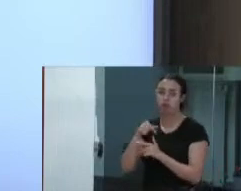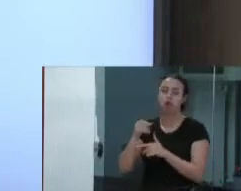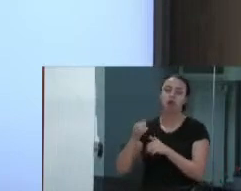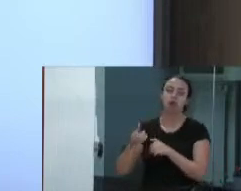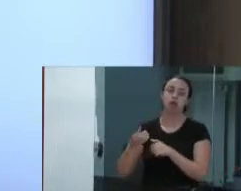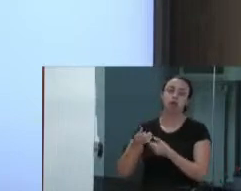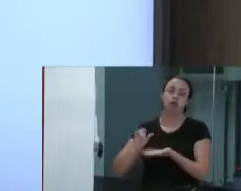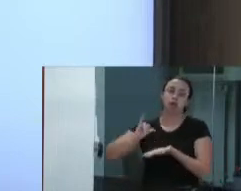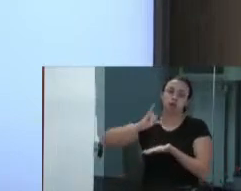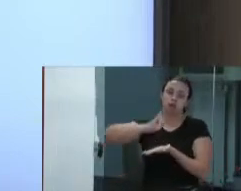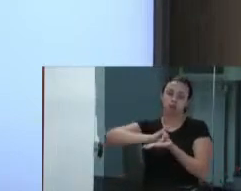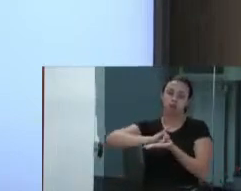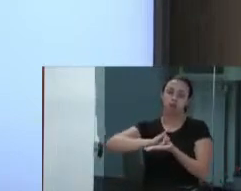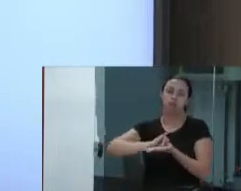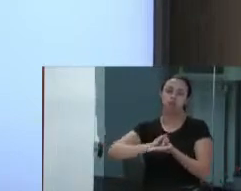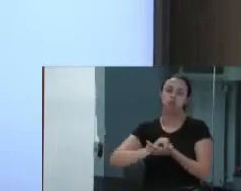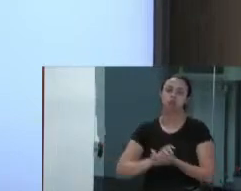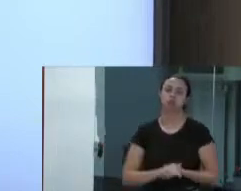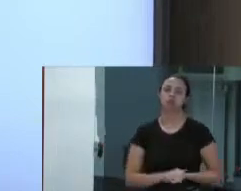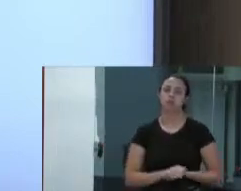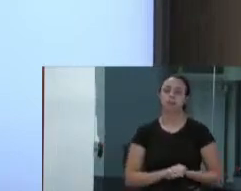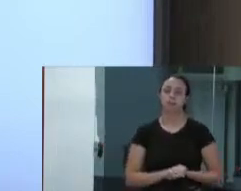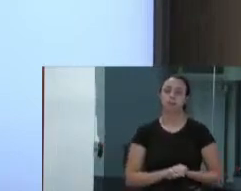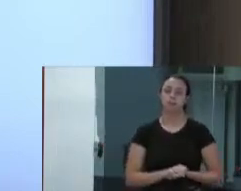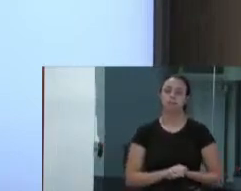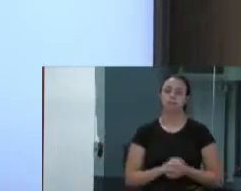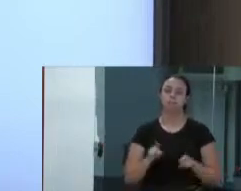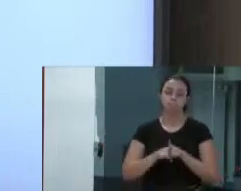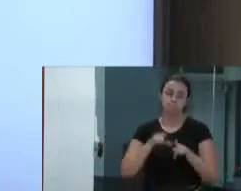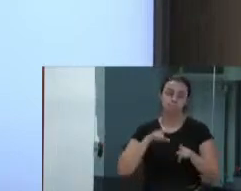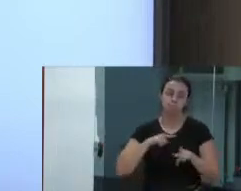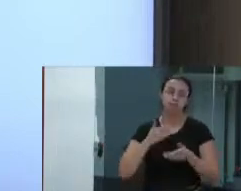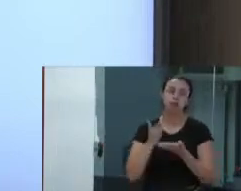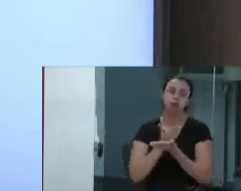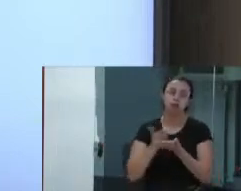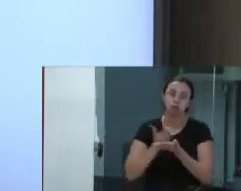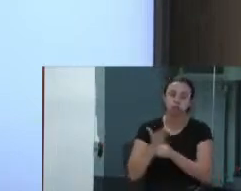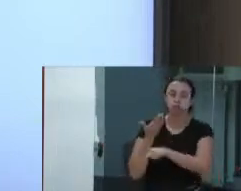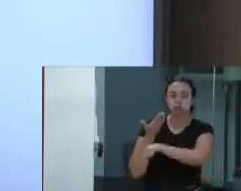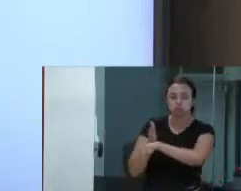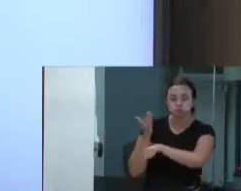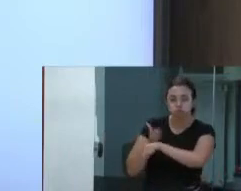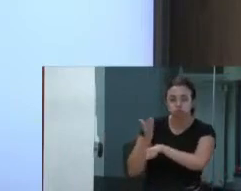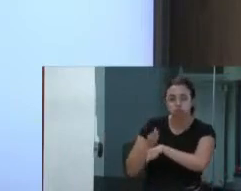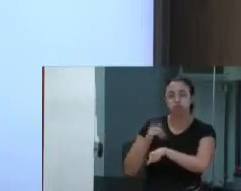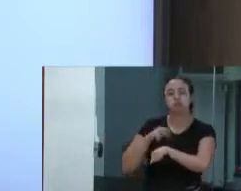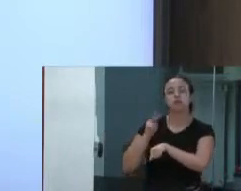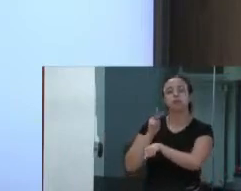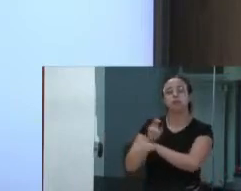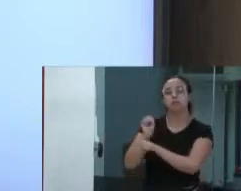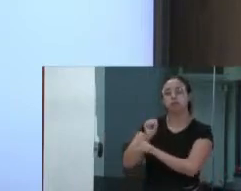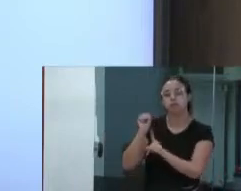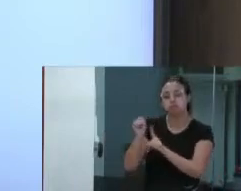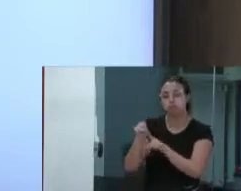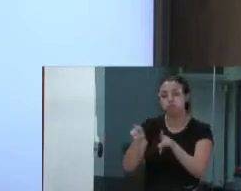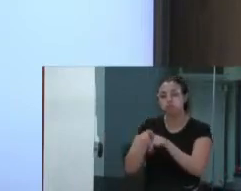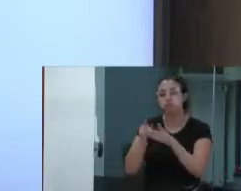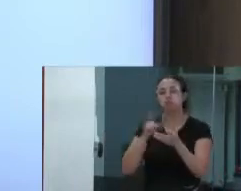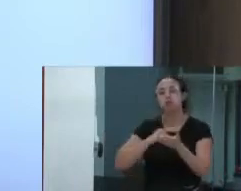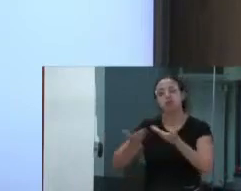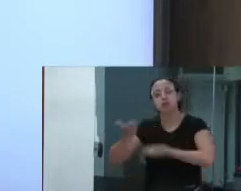A Segurança Pública faz esse trajeto. Né. A gente tem aí as atividades do CREAS, que é o Serviço de Proteção Social. Então, os atendimentos em